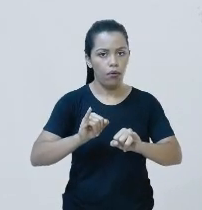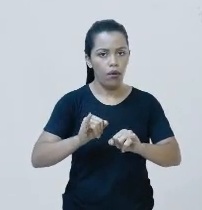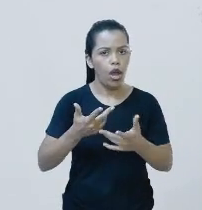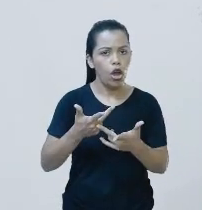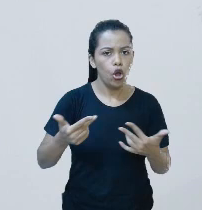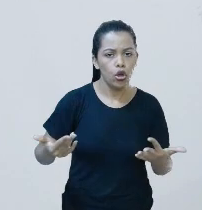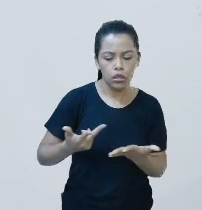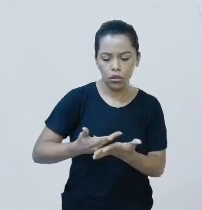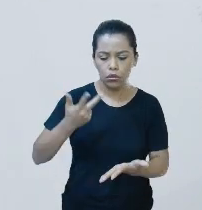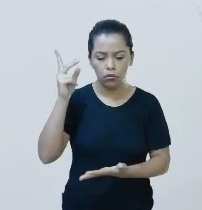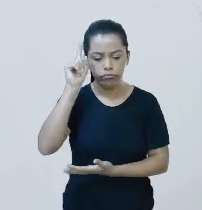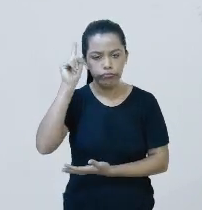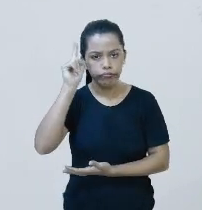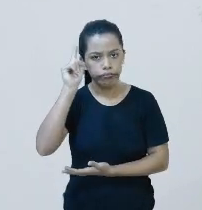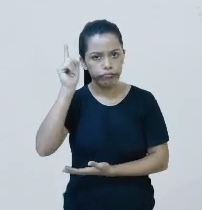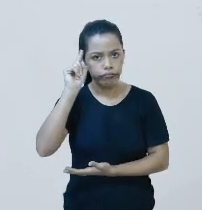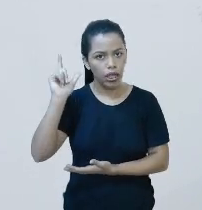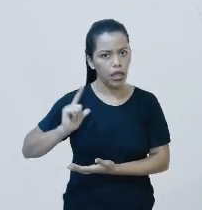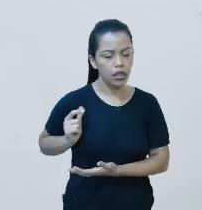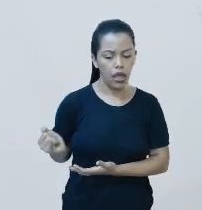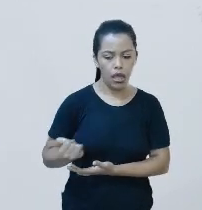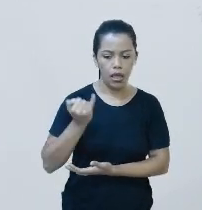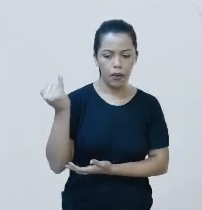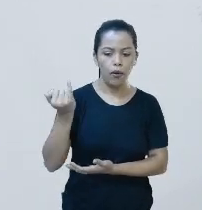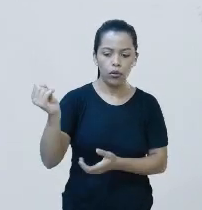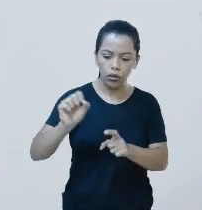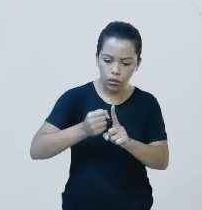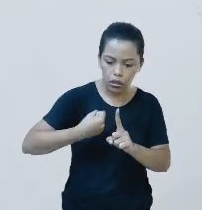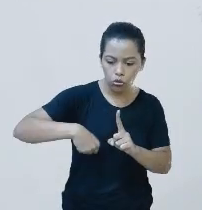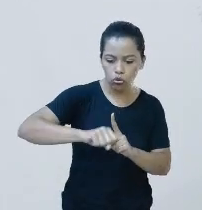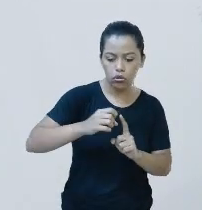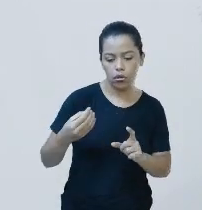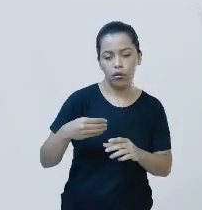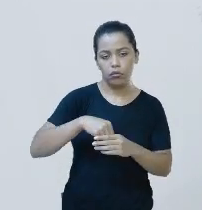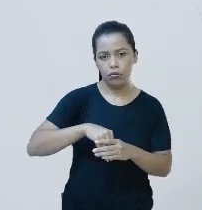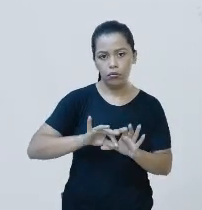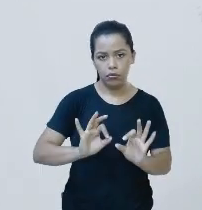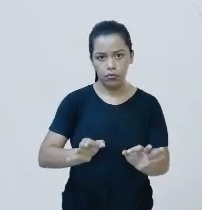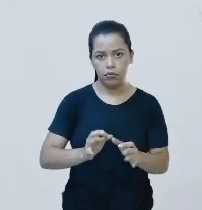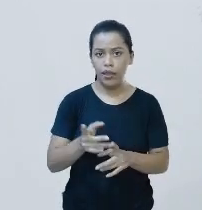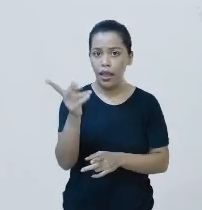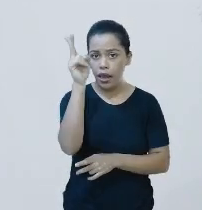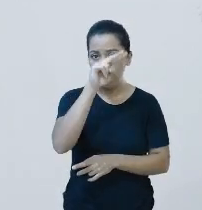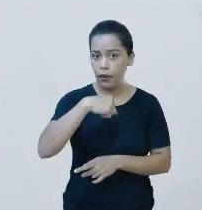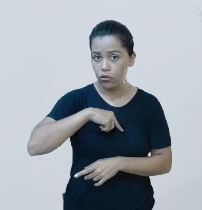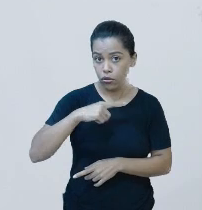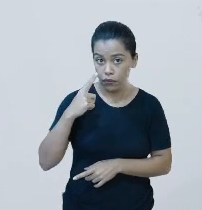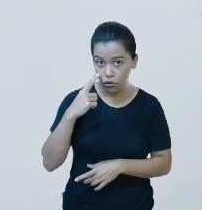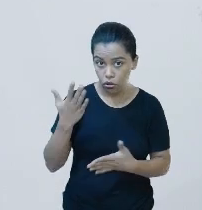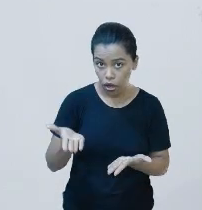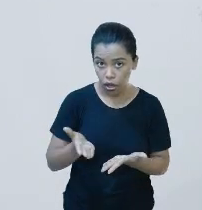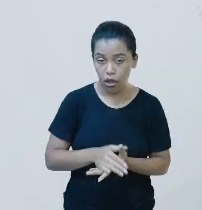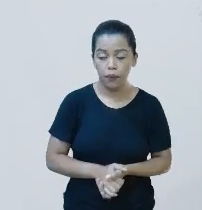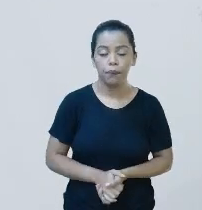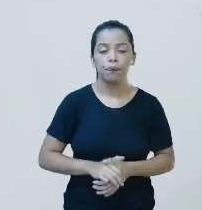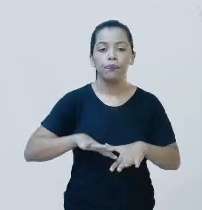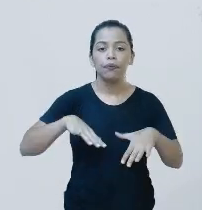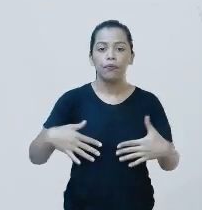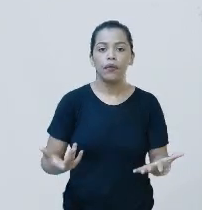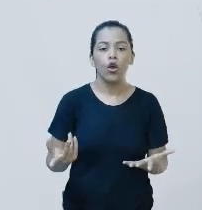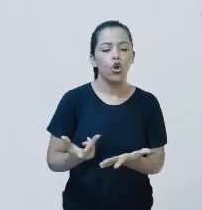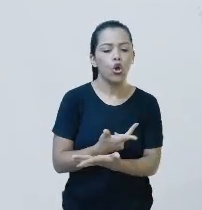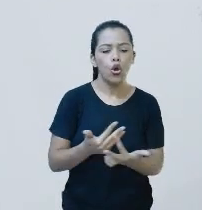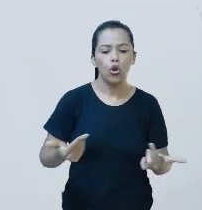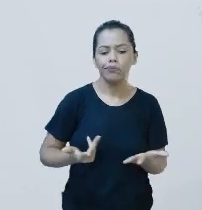do dia a dia relevantes para a sociedade. Lembra que trabalhamos isso? Então, os fatos que